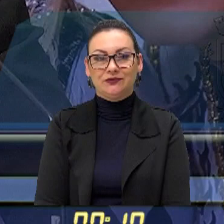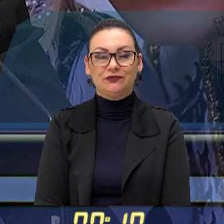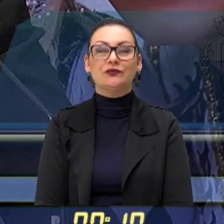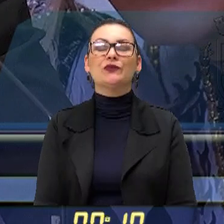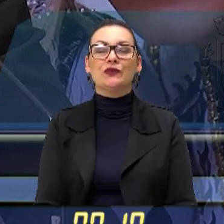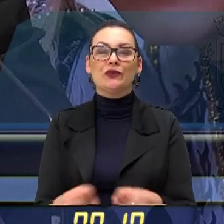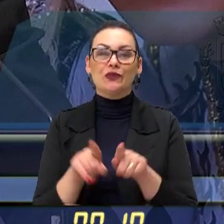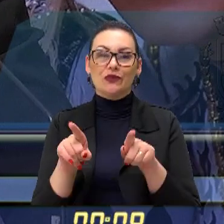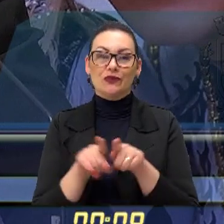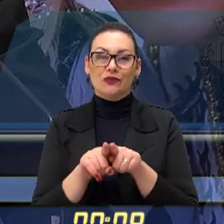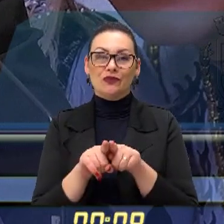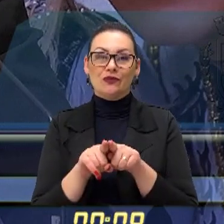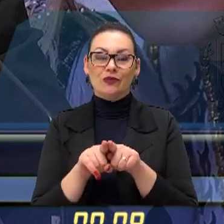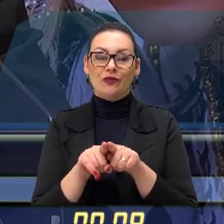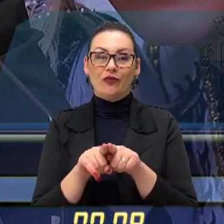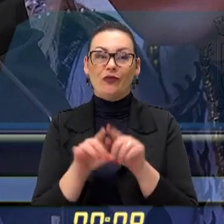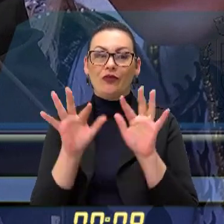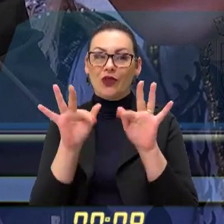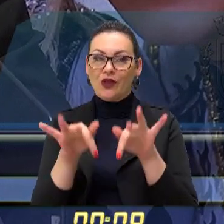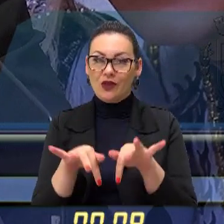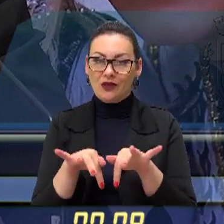Quero também, senhora presidente, para concluir,